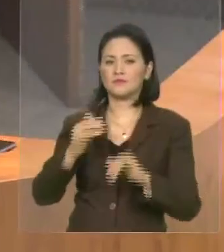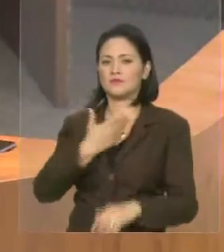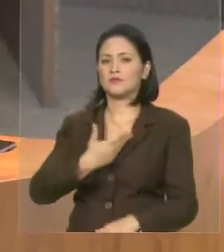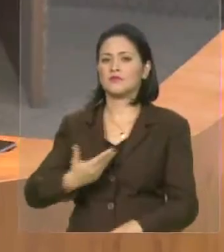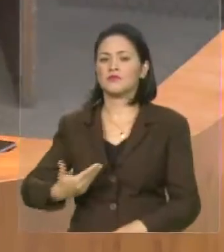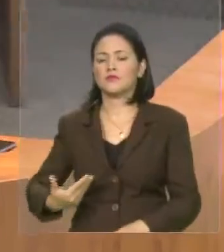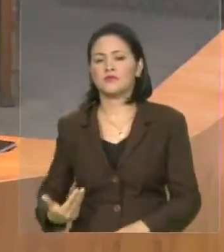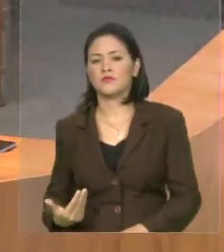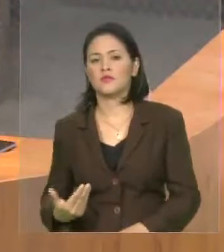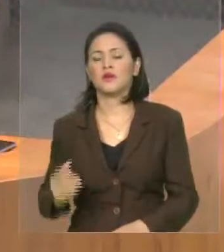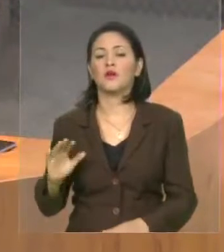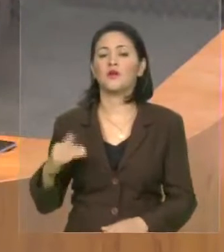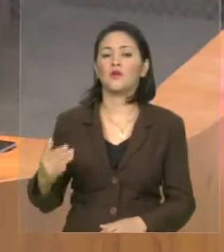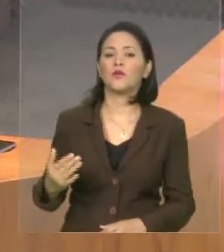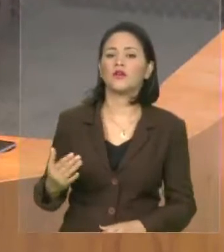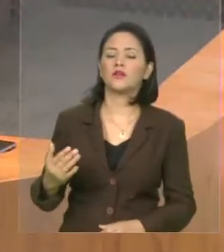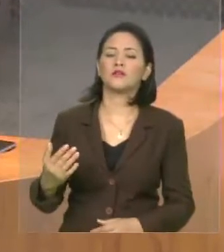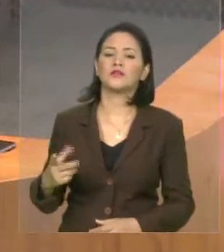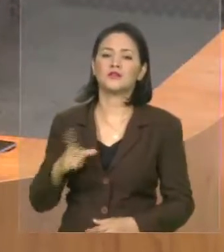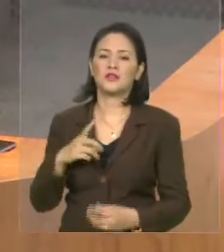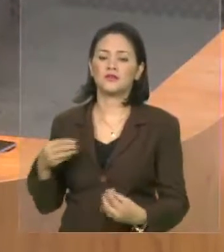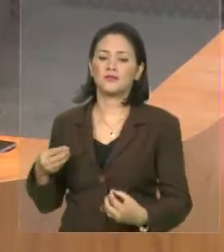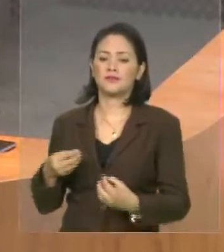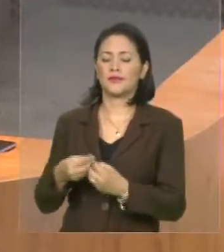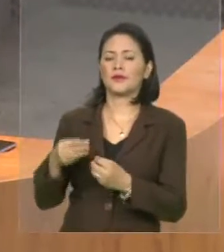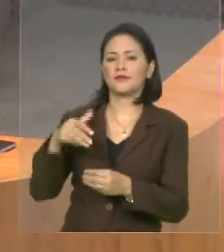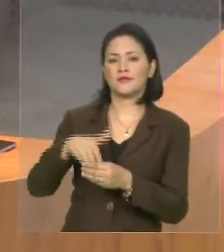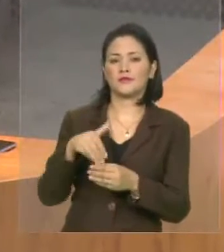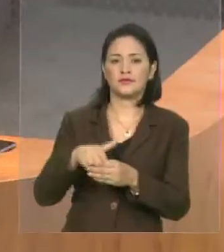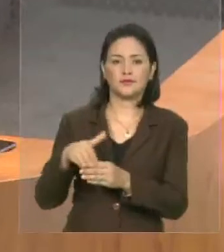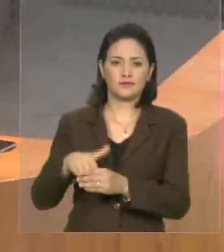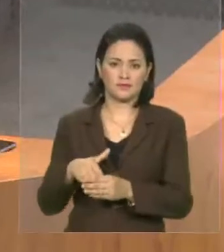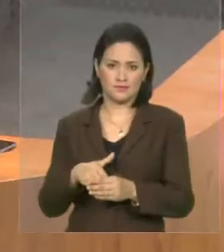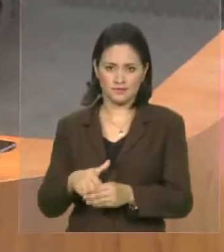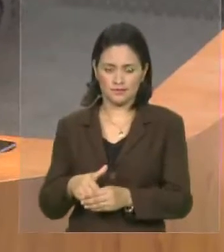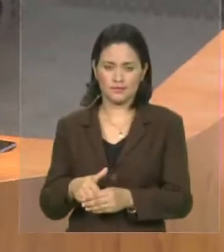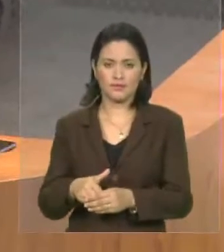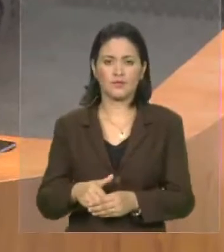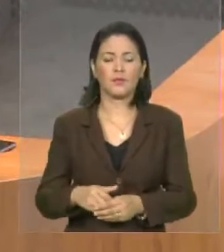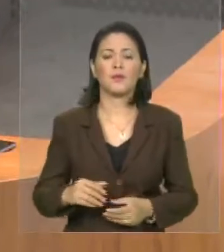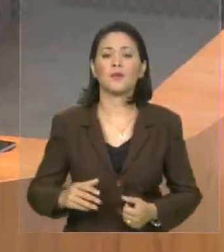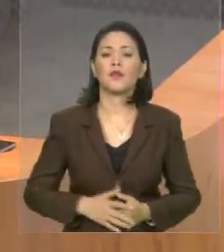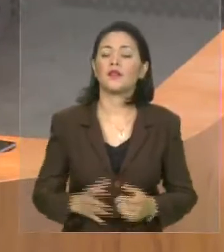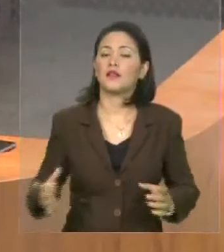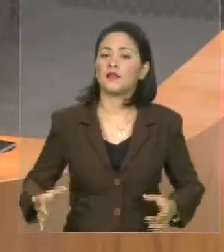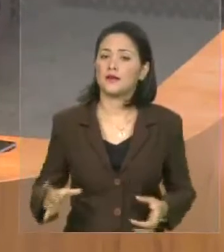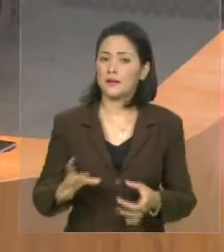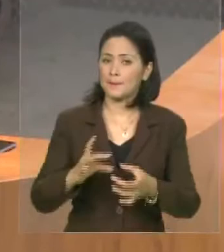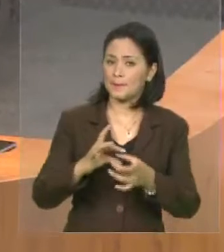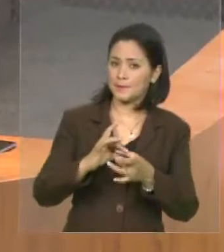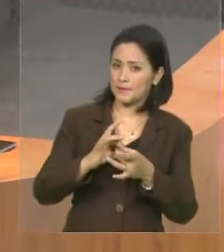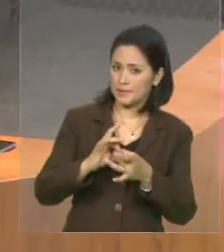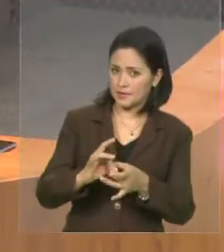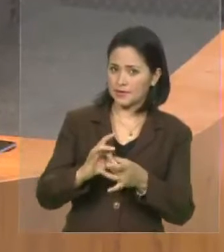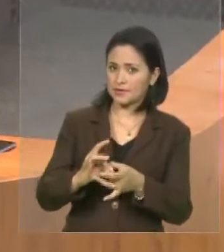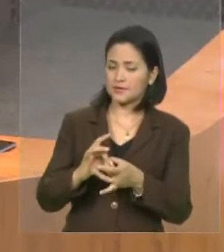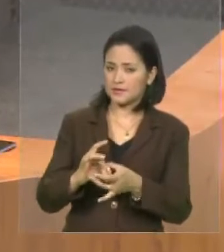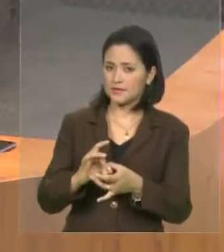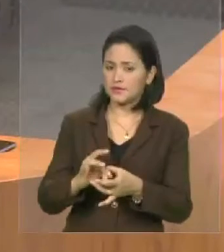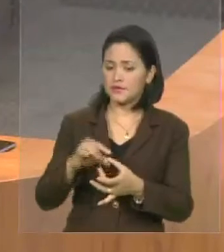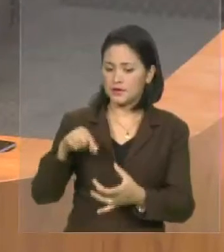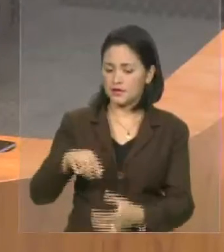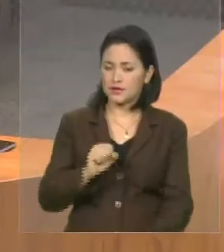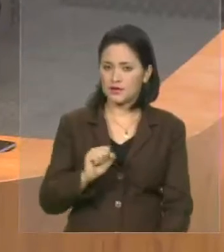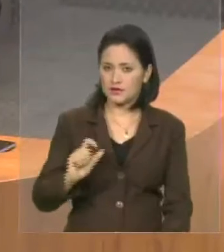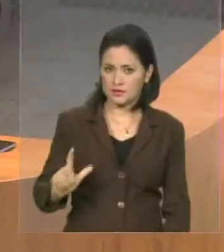para beneficiar determinadas parcerias, principalmente a parceria aqui na Grande